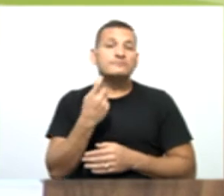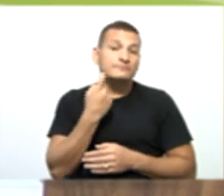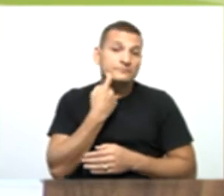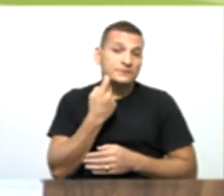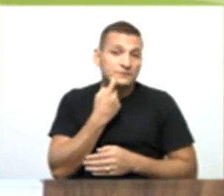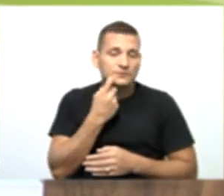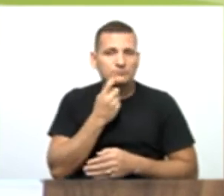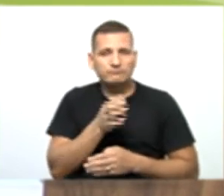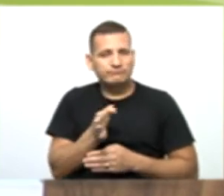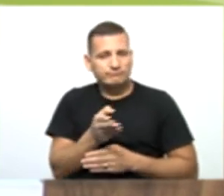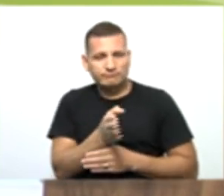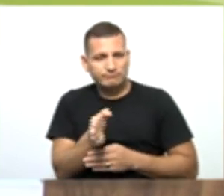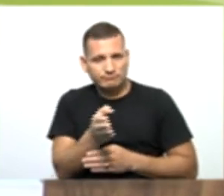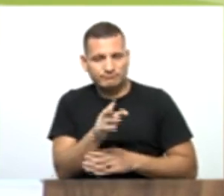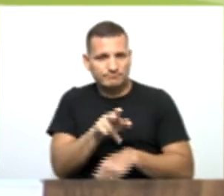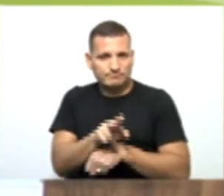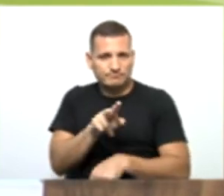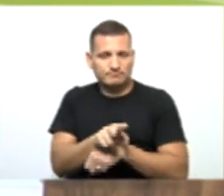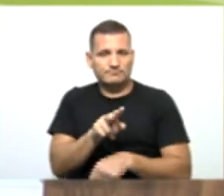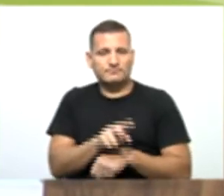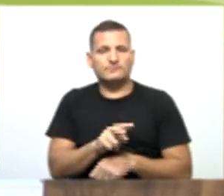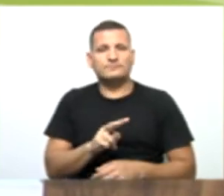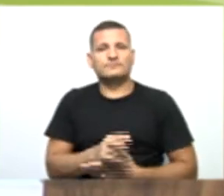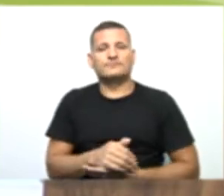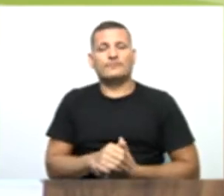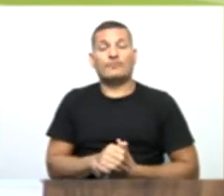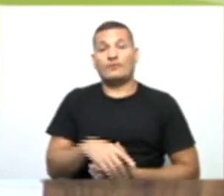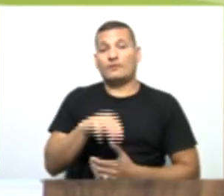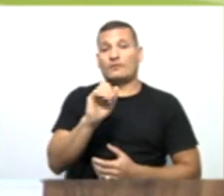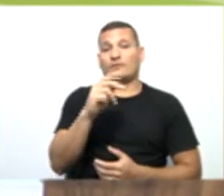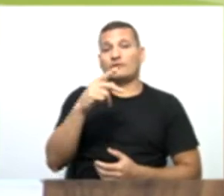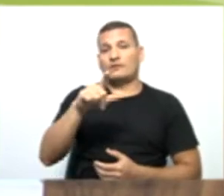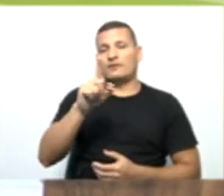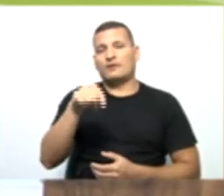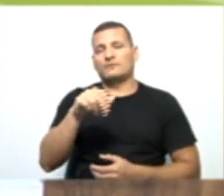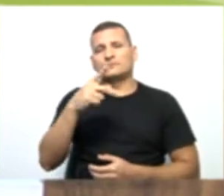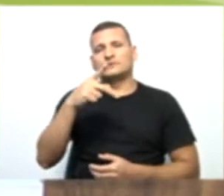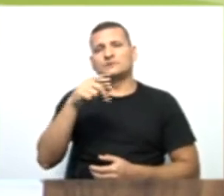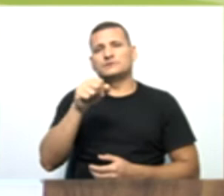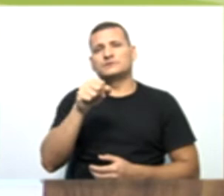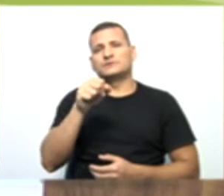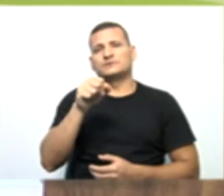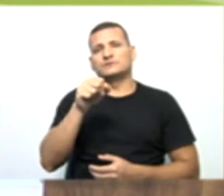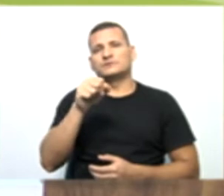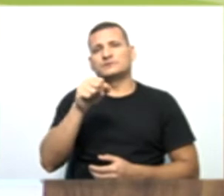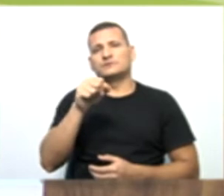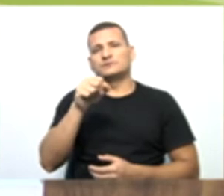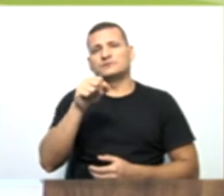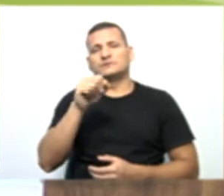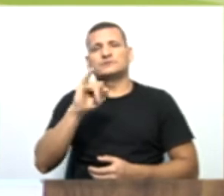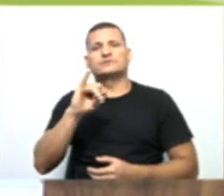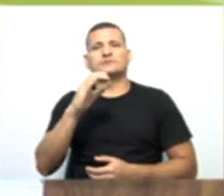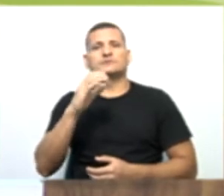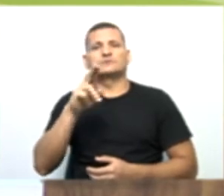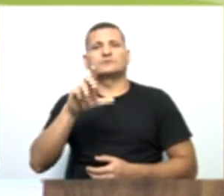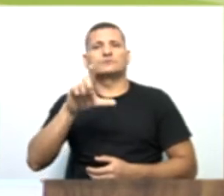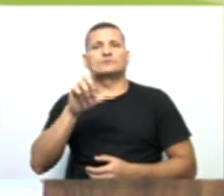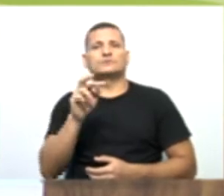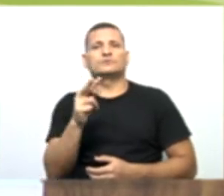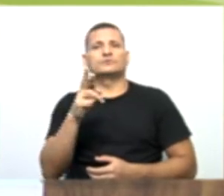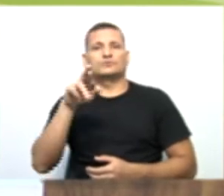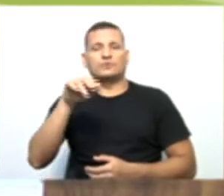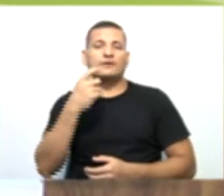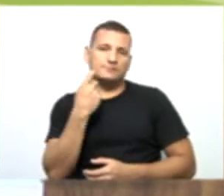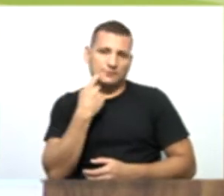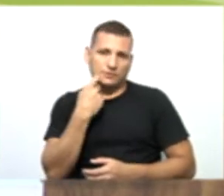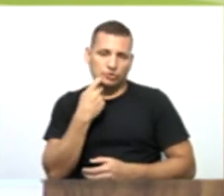peixes, o APL de piscicultura, da piscicultura, que aí eles trouxeram essa ideia. E